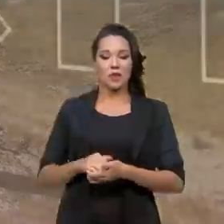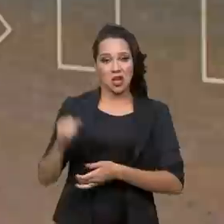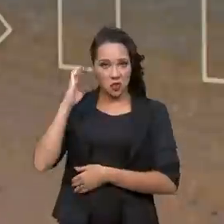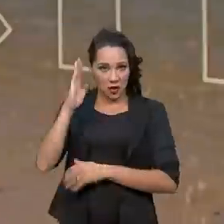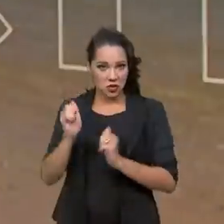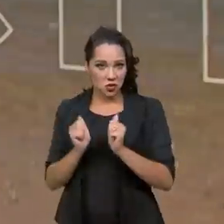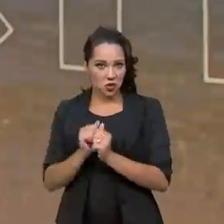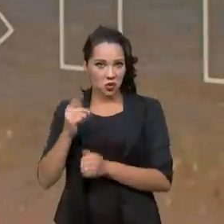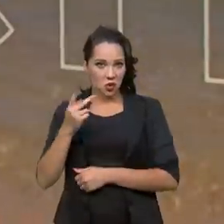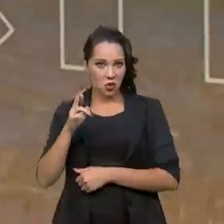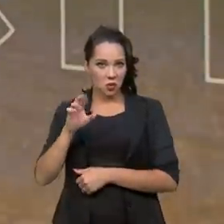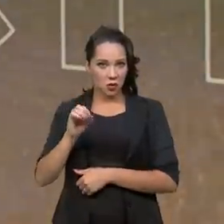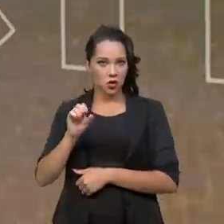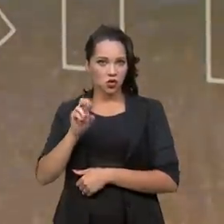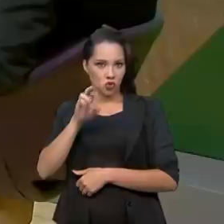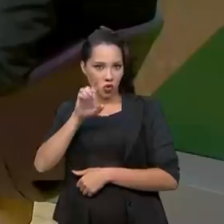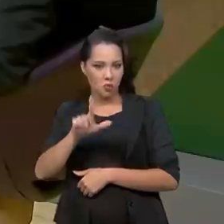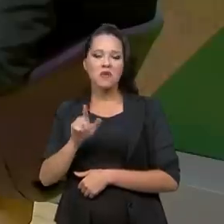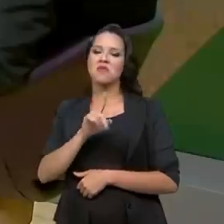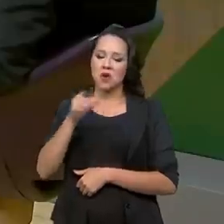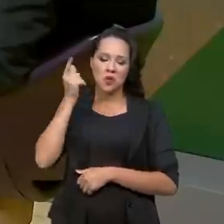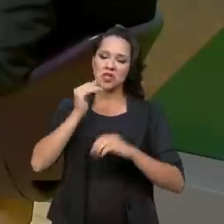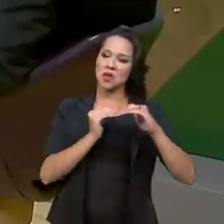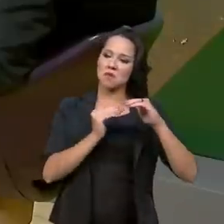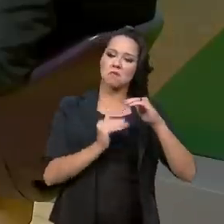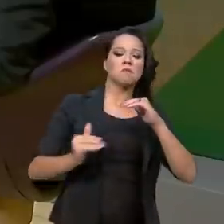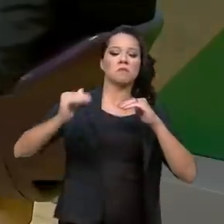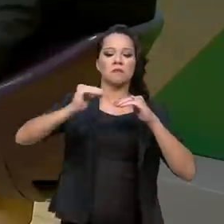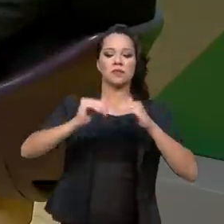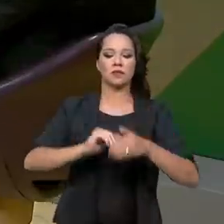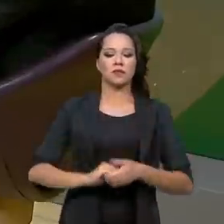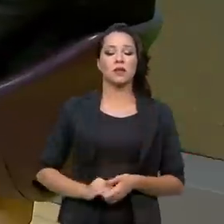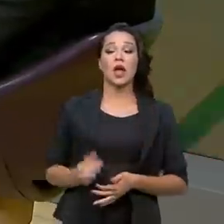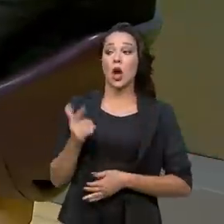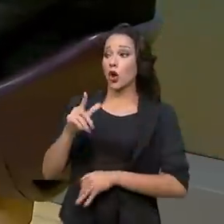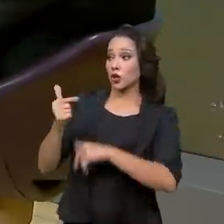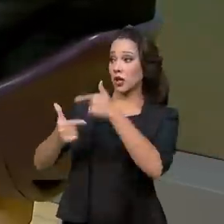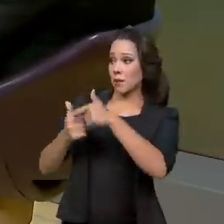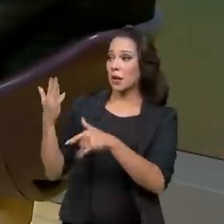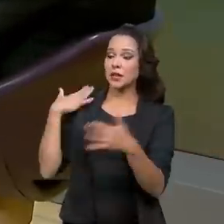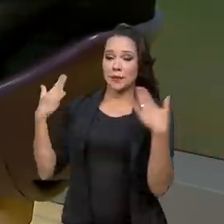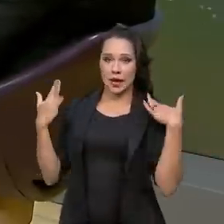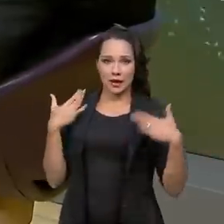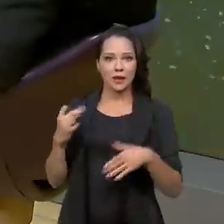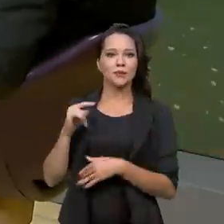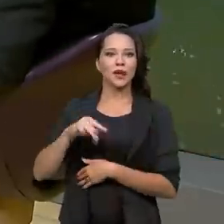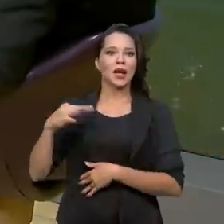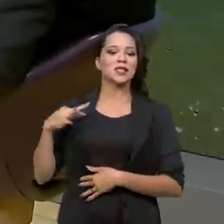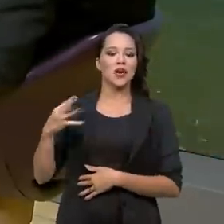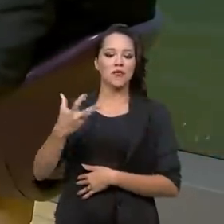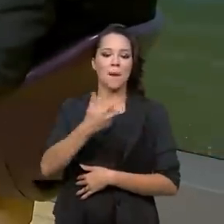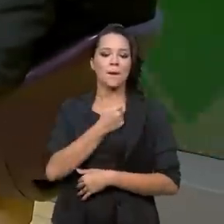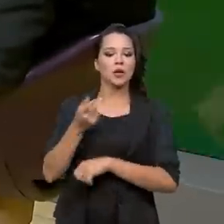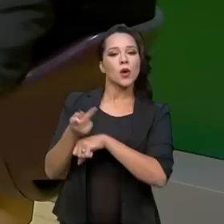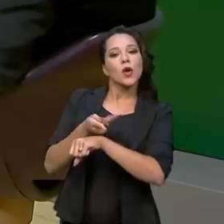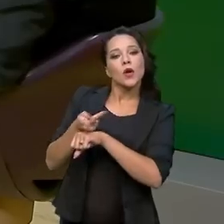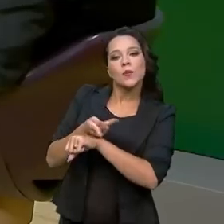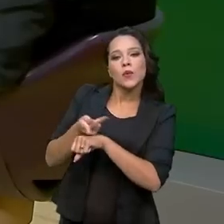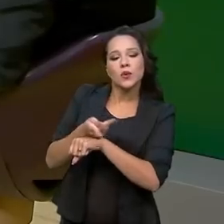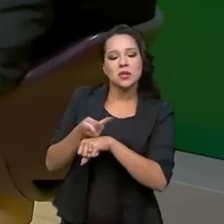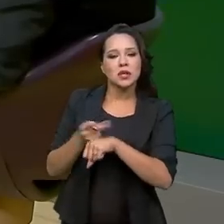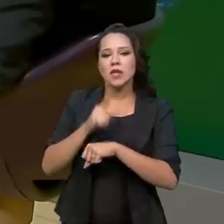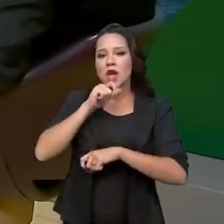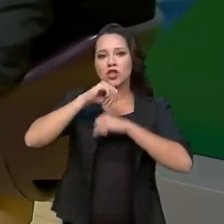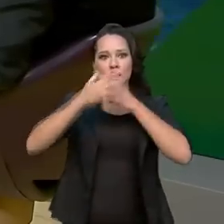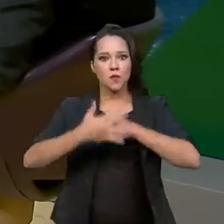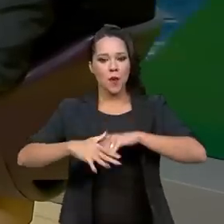rol. Agora eu queria comentar com o senhor um pouquinho essa outra ação da Marinha, que é esse salvamento e busca em